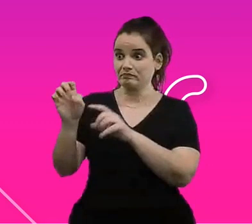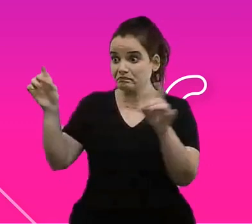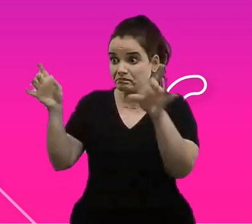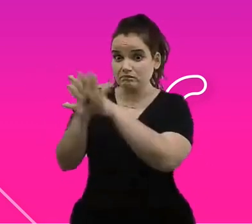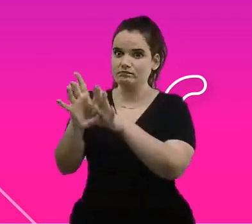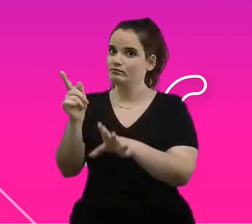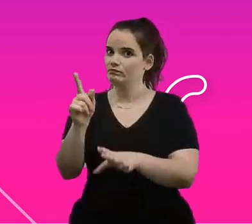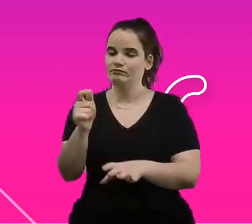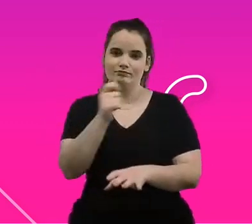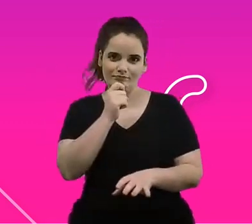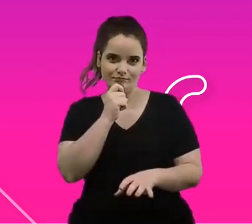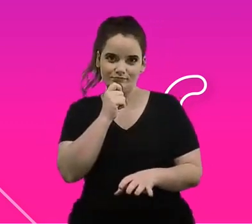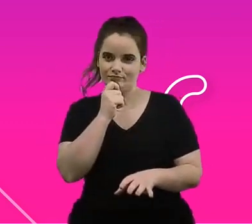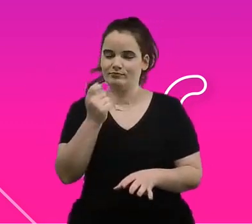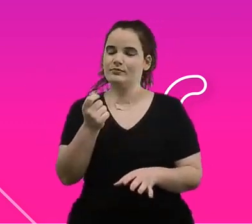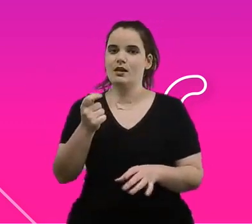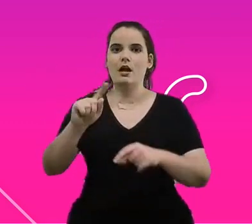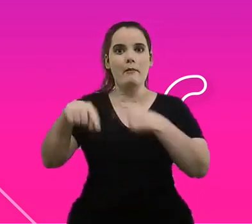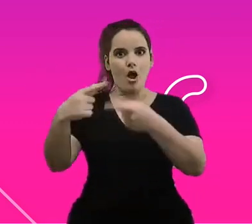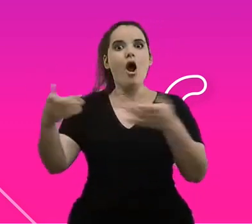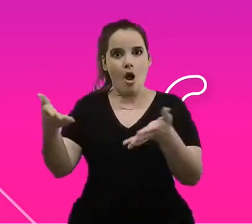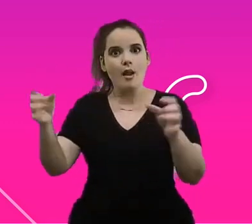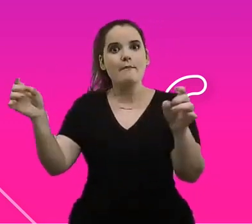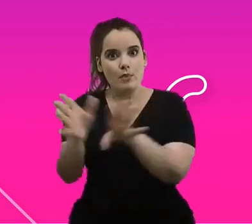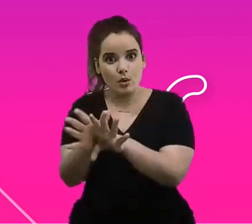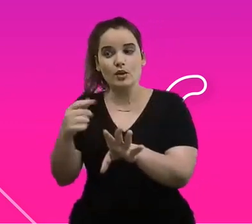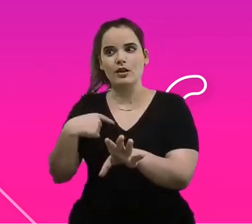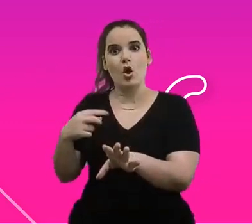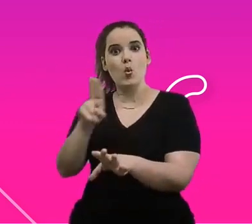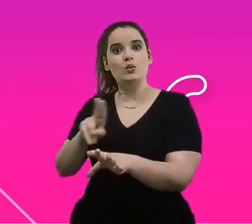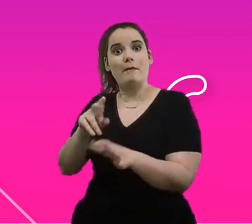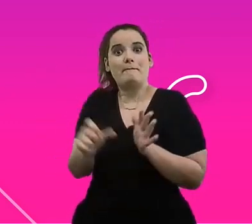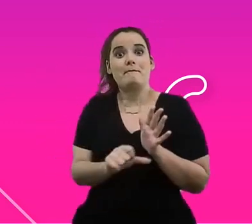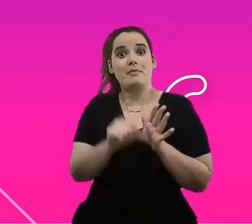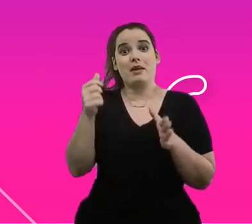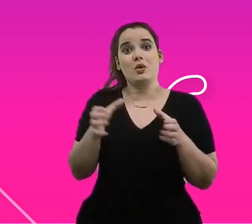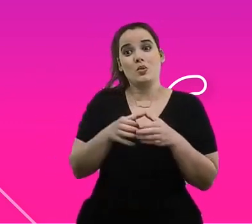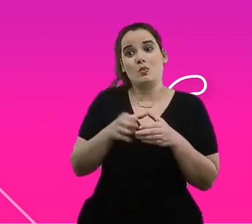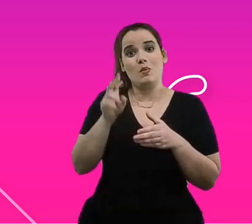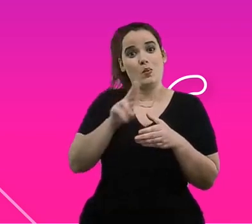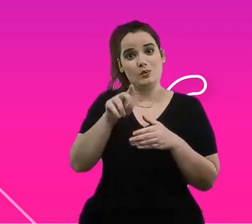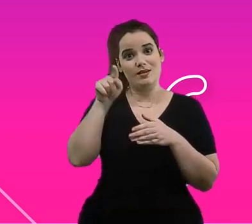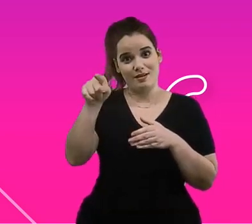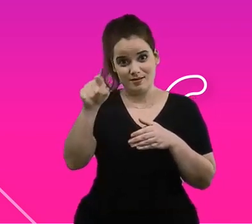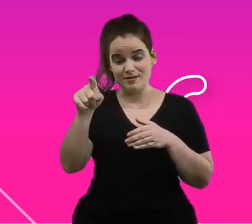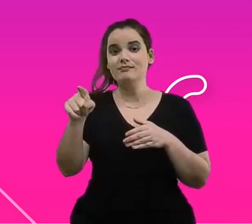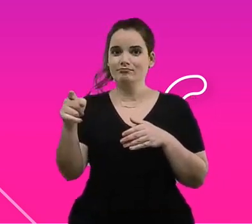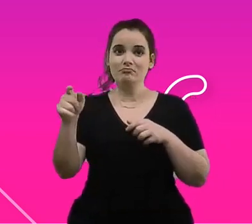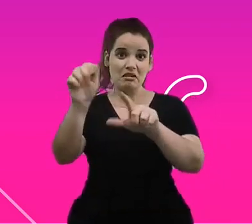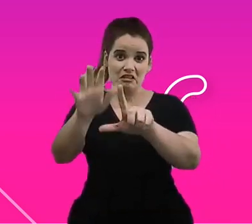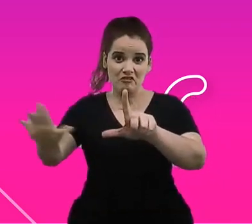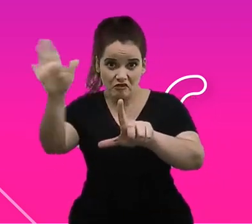projeto. De novo, né? Chegaram em uma maturidade analítica bem alta. E falando sobre isso, eu gostaria também de aproveitar para agradecer